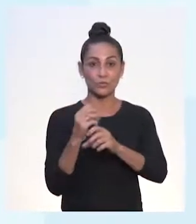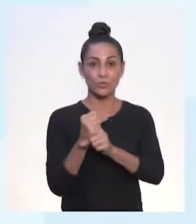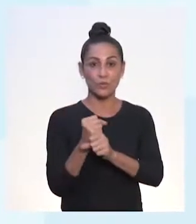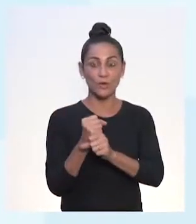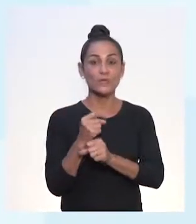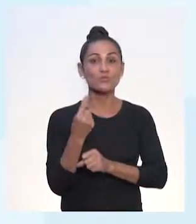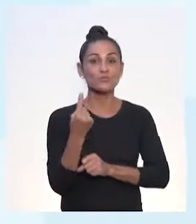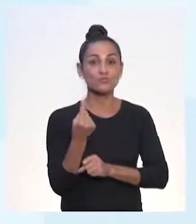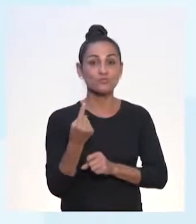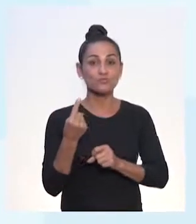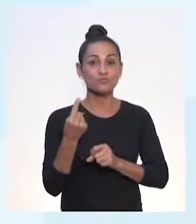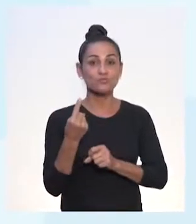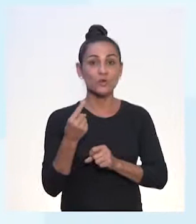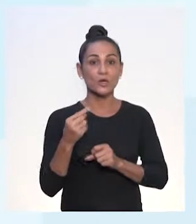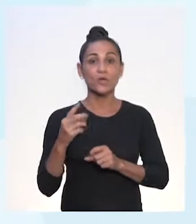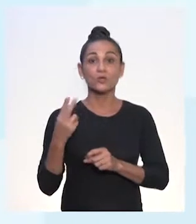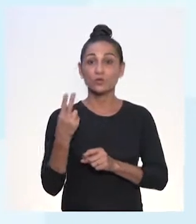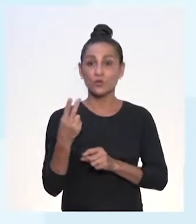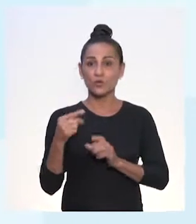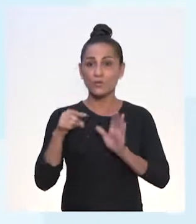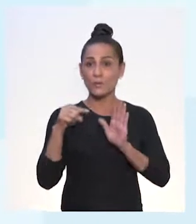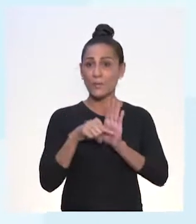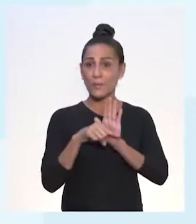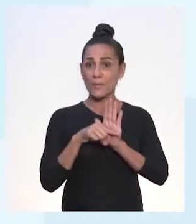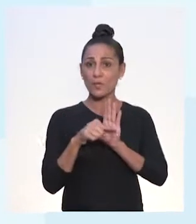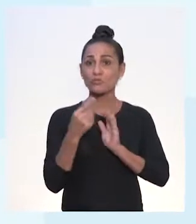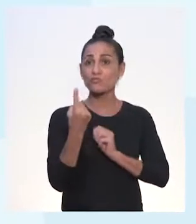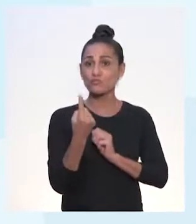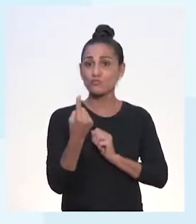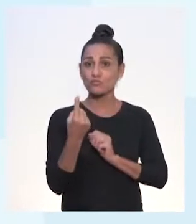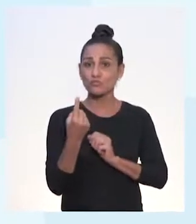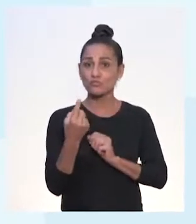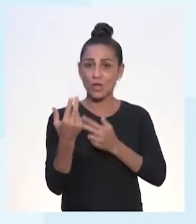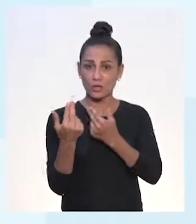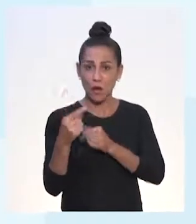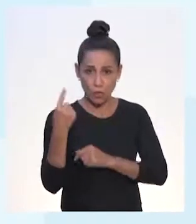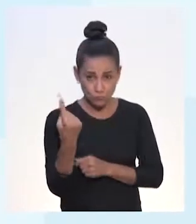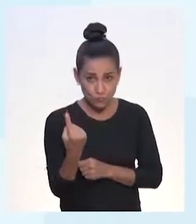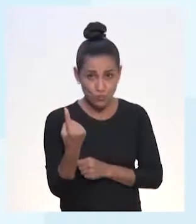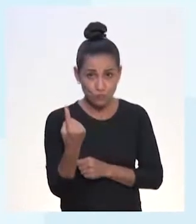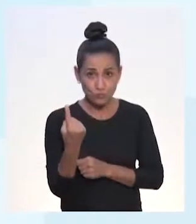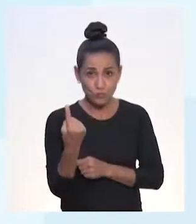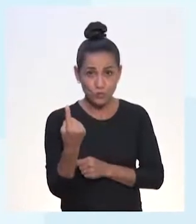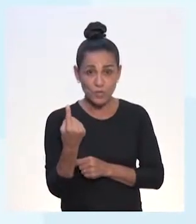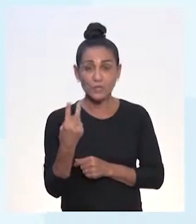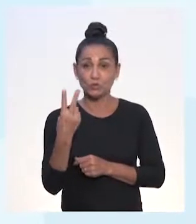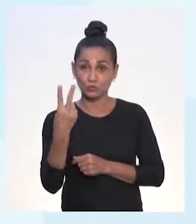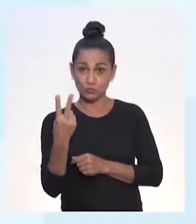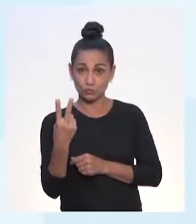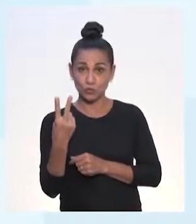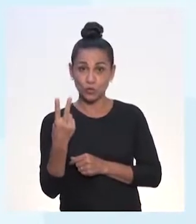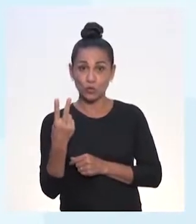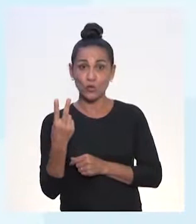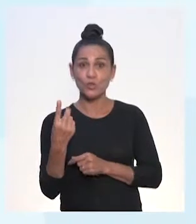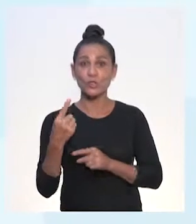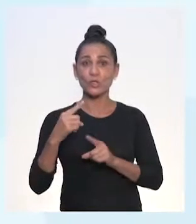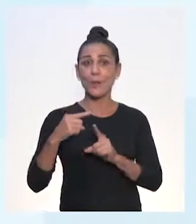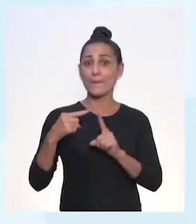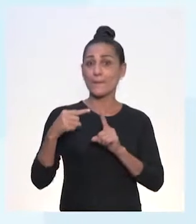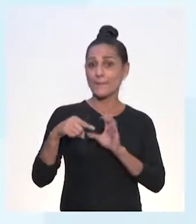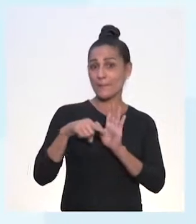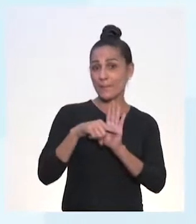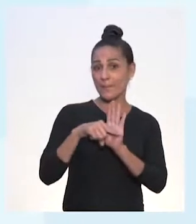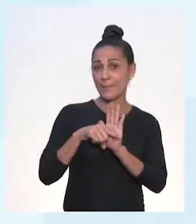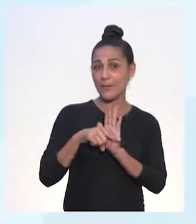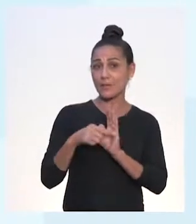3. Okay. Mas e 2 menos 1 dá 1? Então, eu posso dizer que é 2 e um aqui os dois valores, né, Osmar?